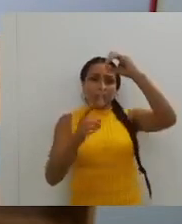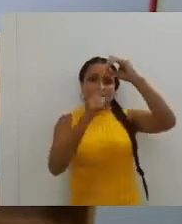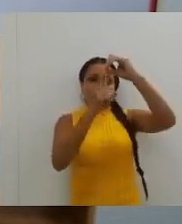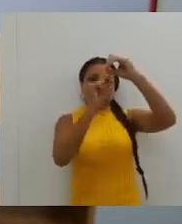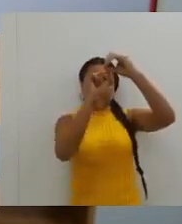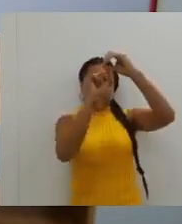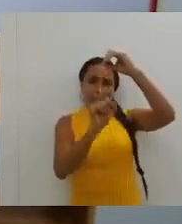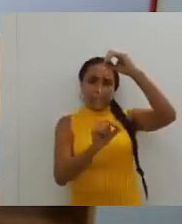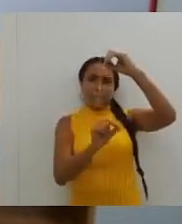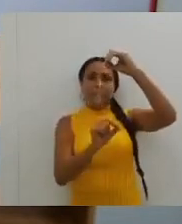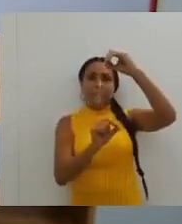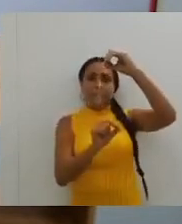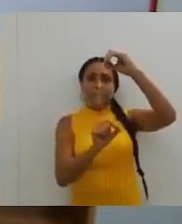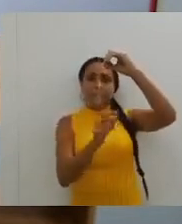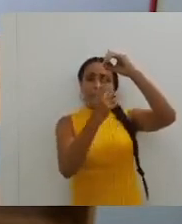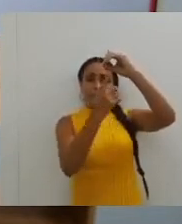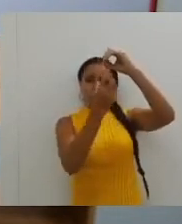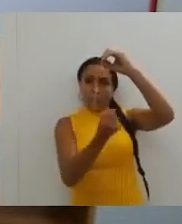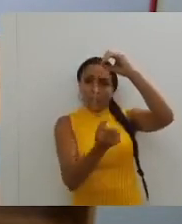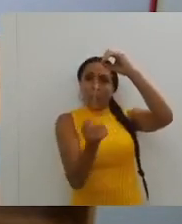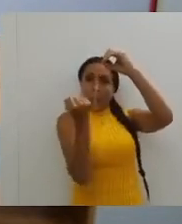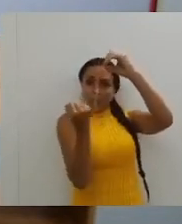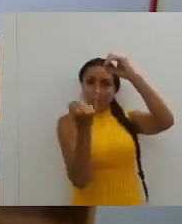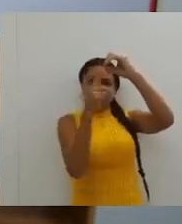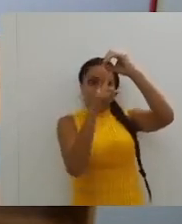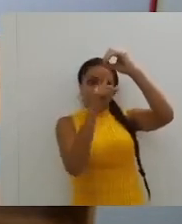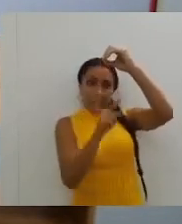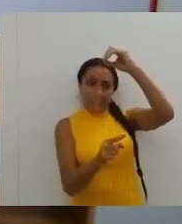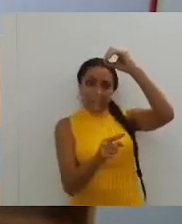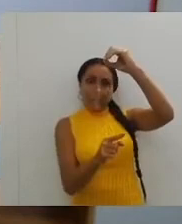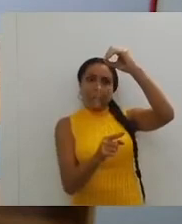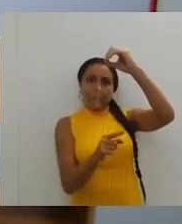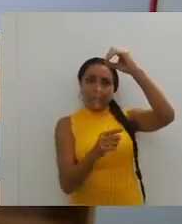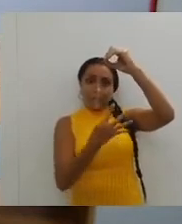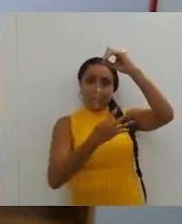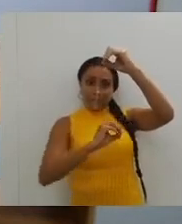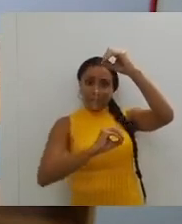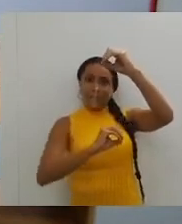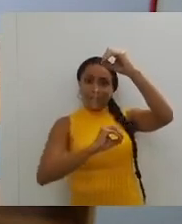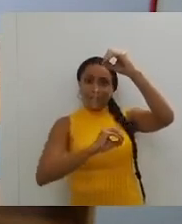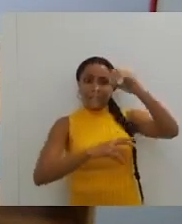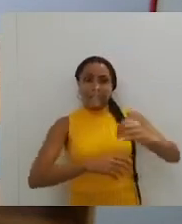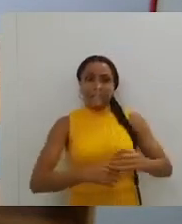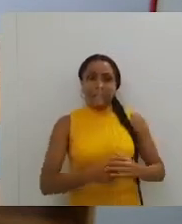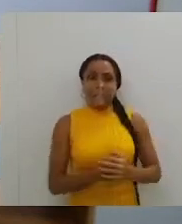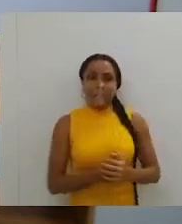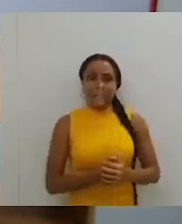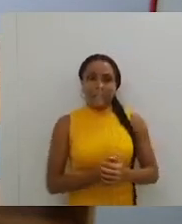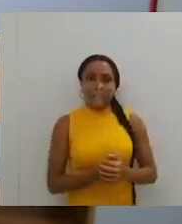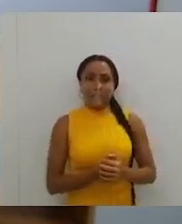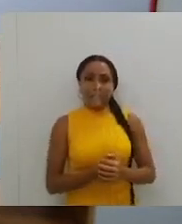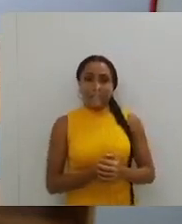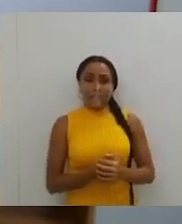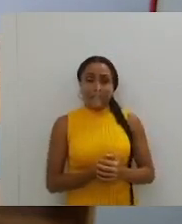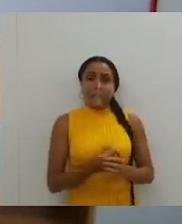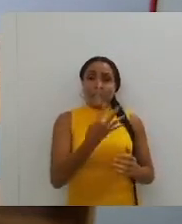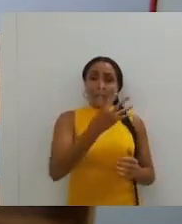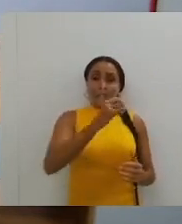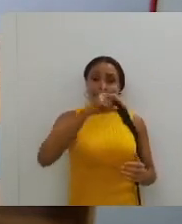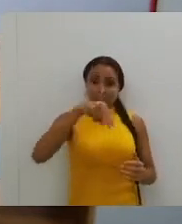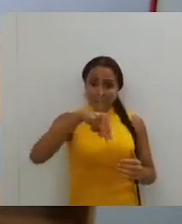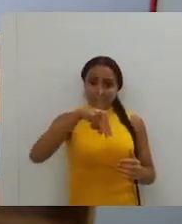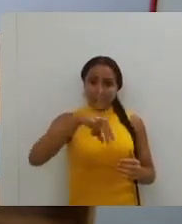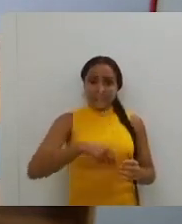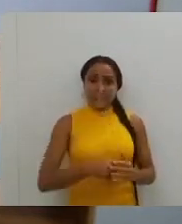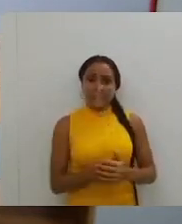ação gravitacional do peso. E esse peso vale 40, e vale 40N, que é 40